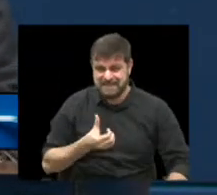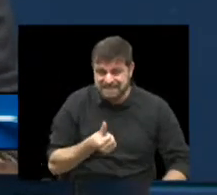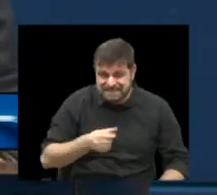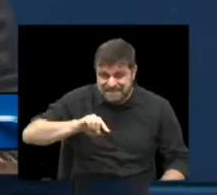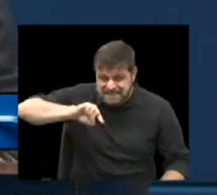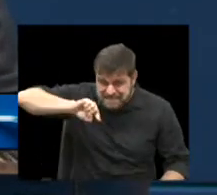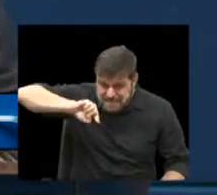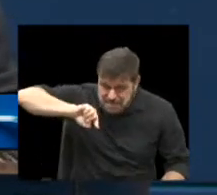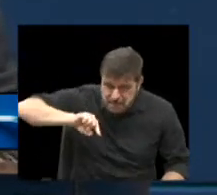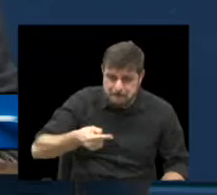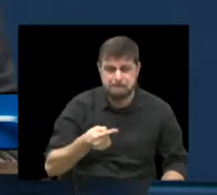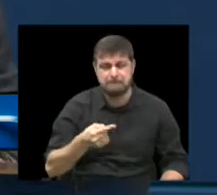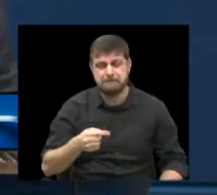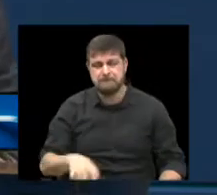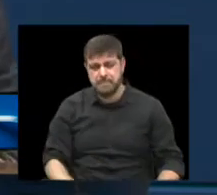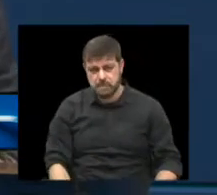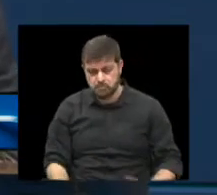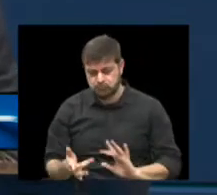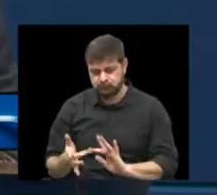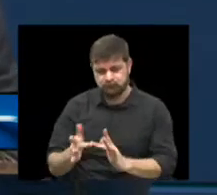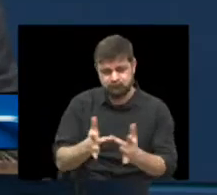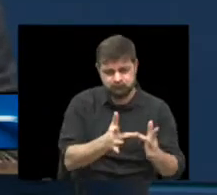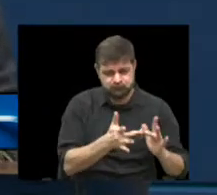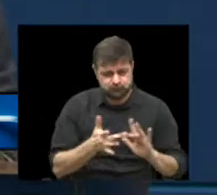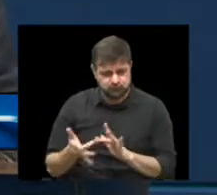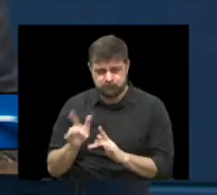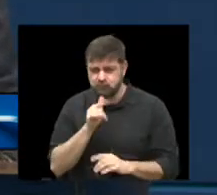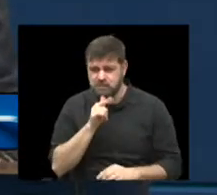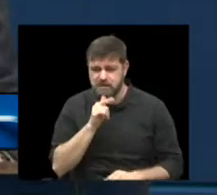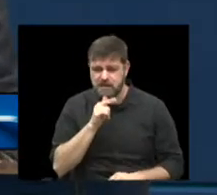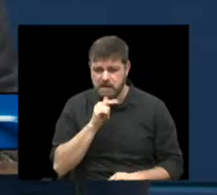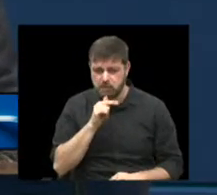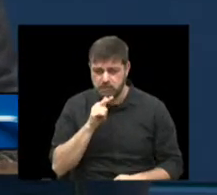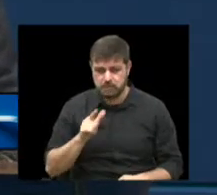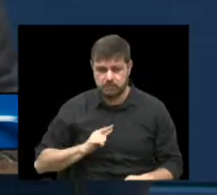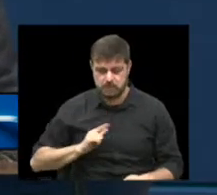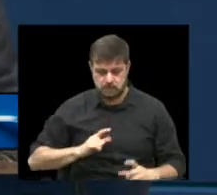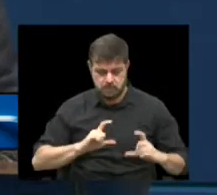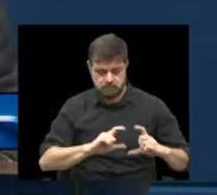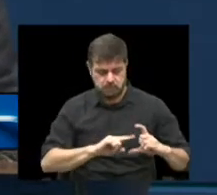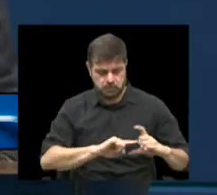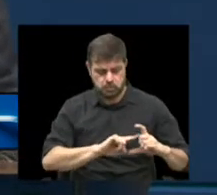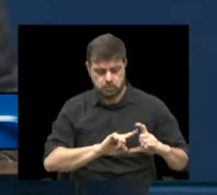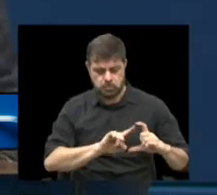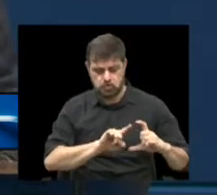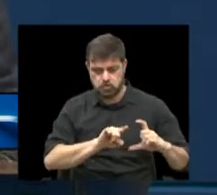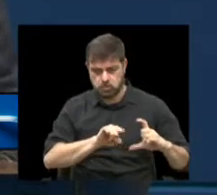ligações. Ao longo dos últimos anos, foram substituídos aproximadamente